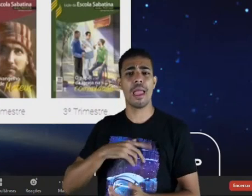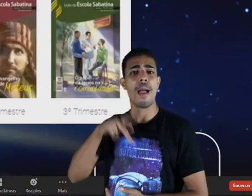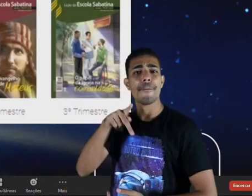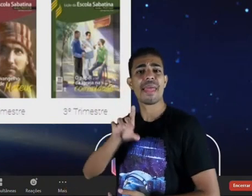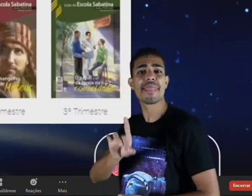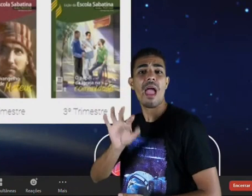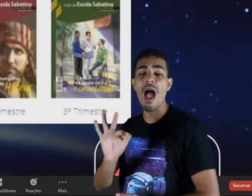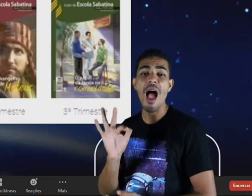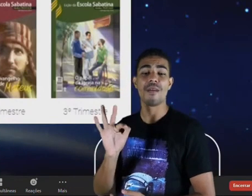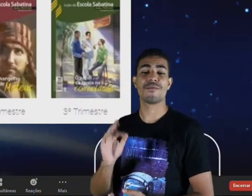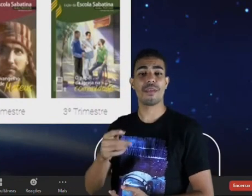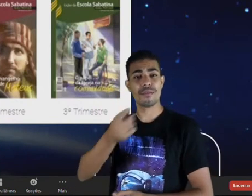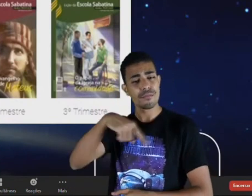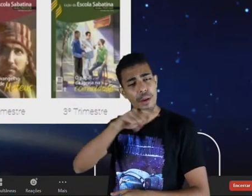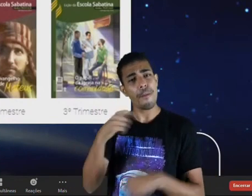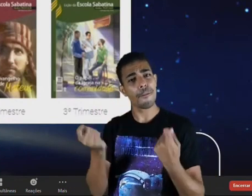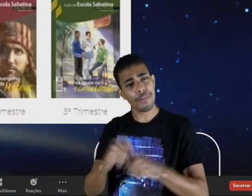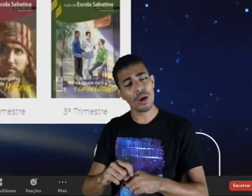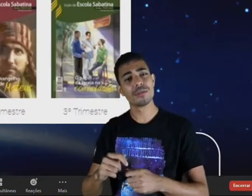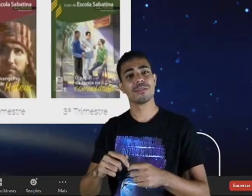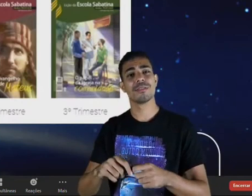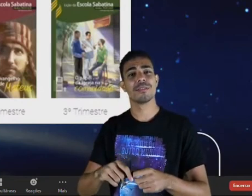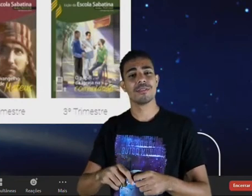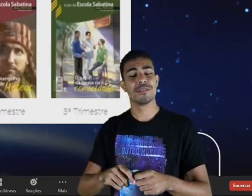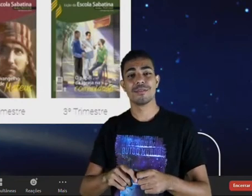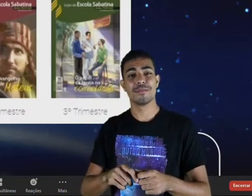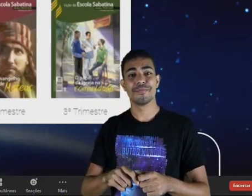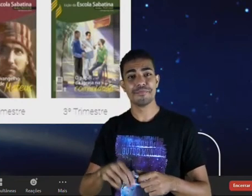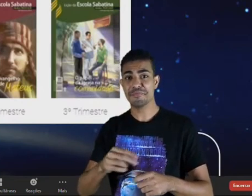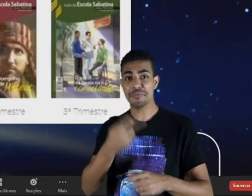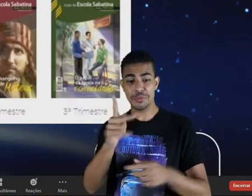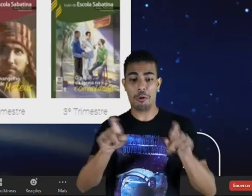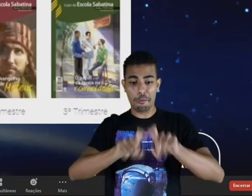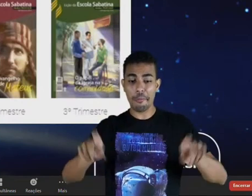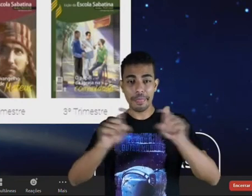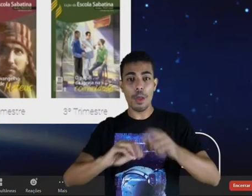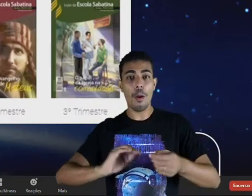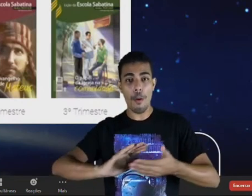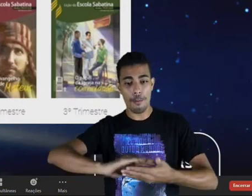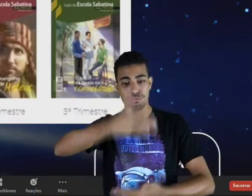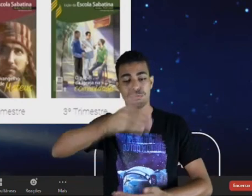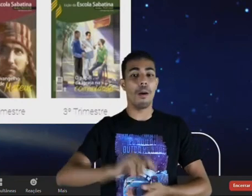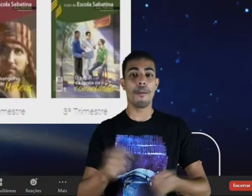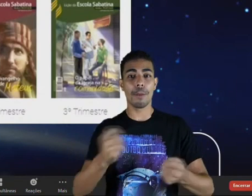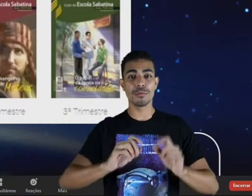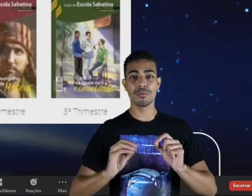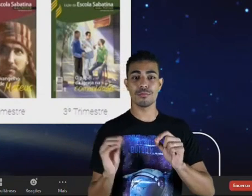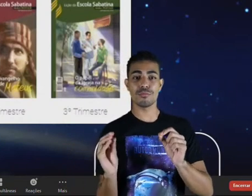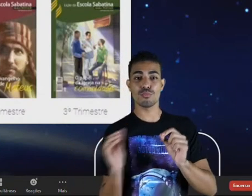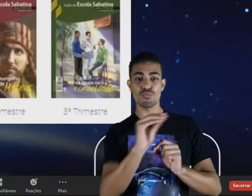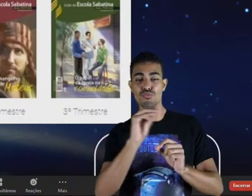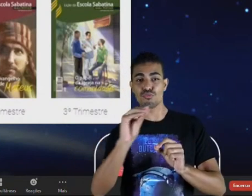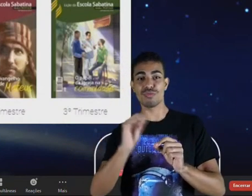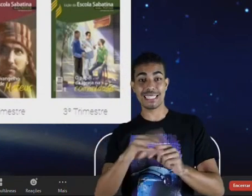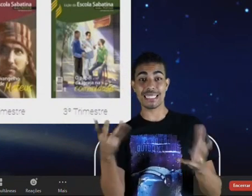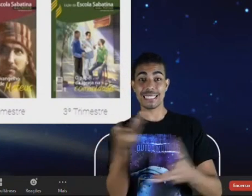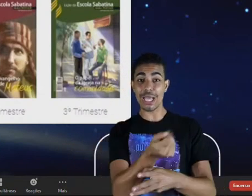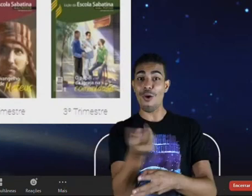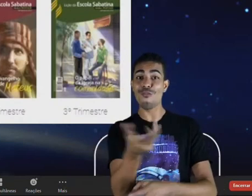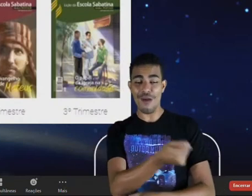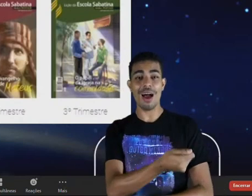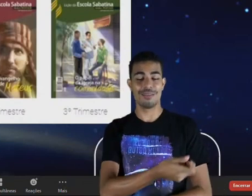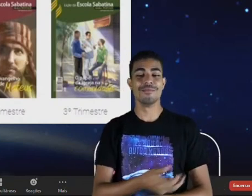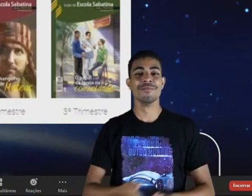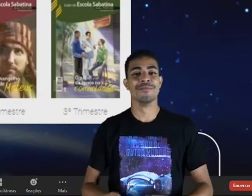da Casa Publicadora Brasileira. Você pode fazer uma biblioteca virtual no seu computador. Pegue as lições da Escola Sabatina, que são